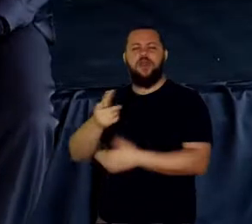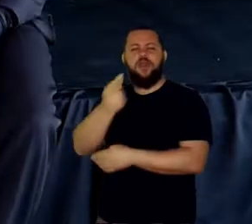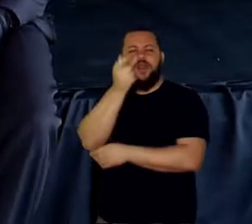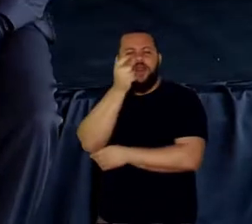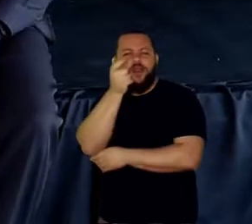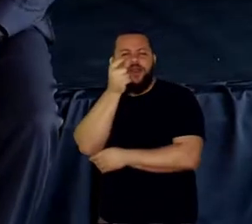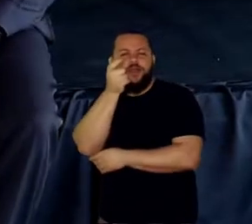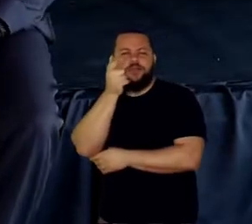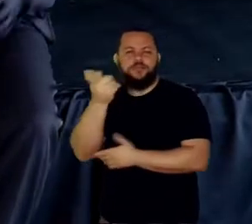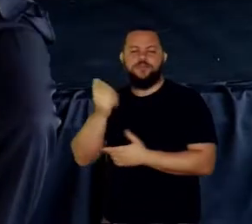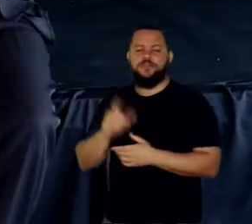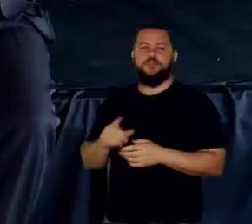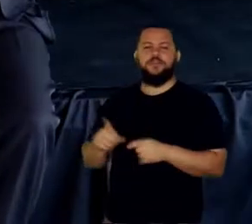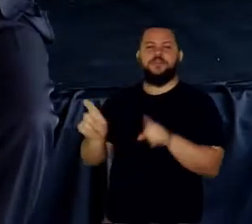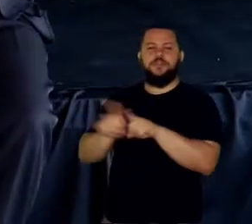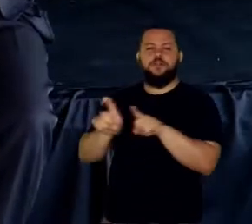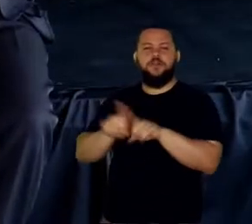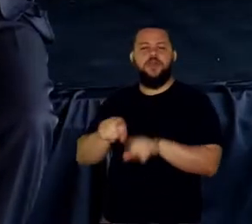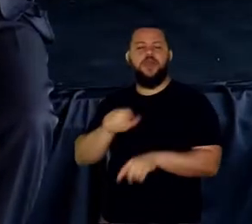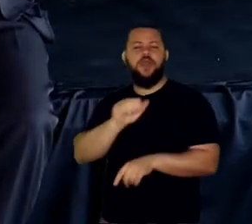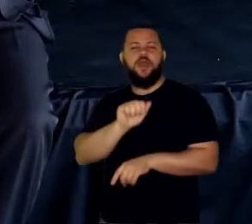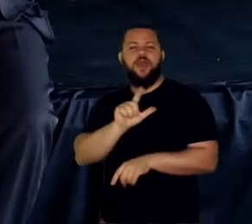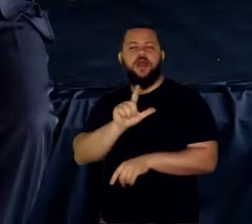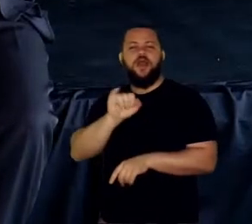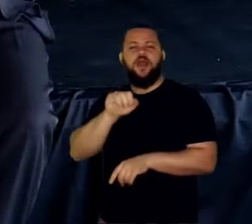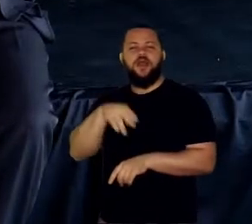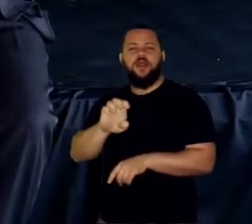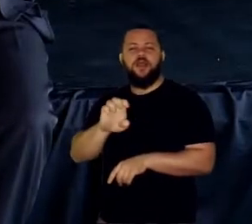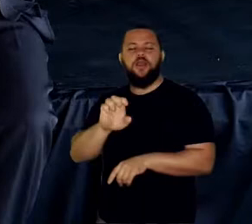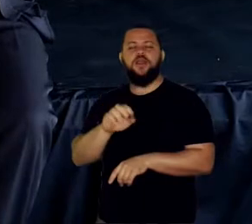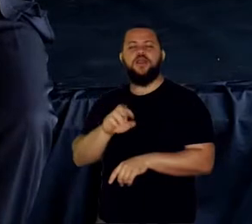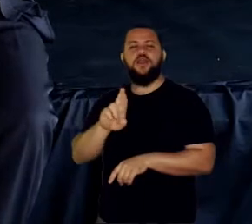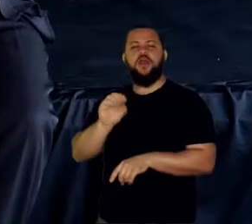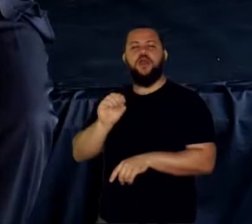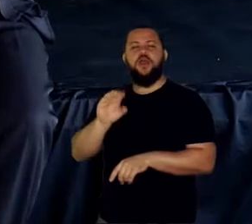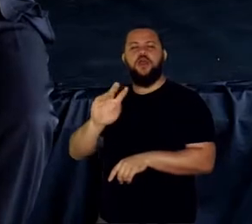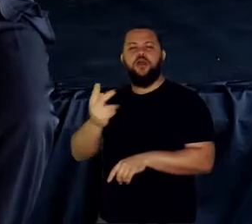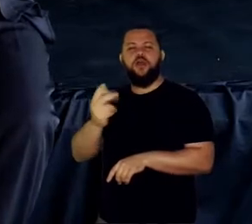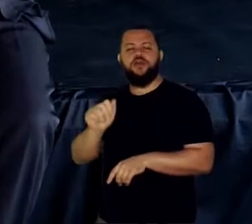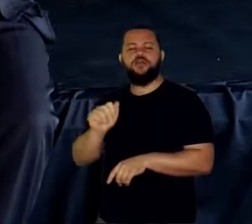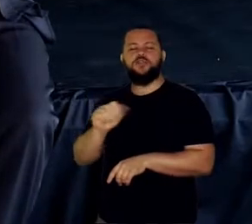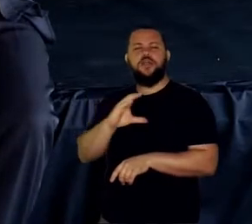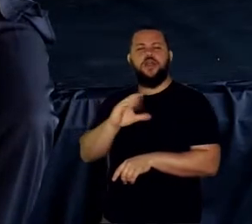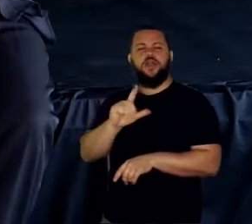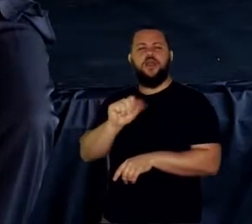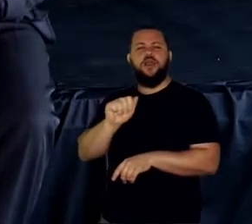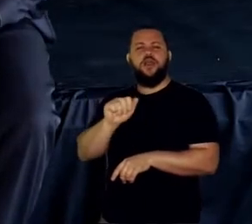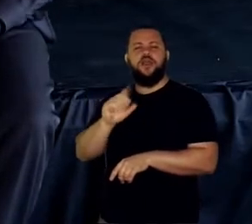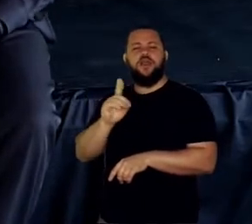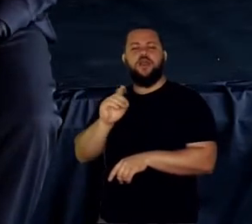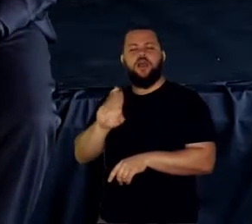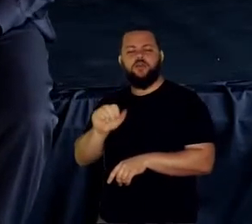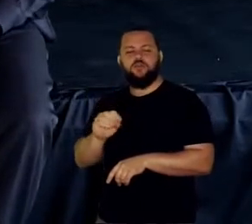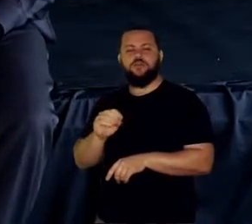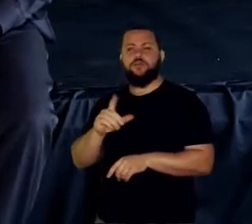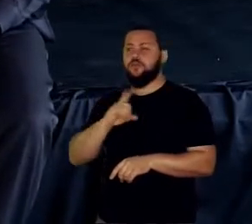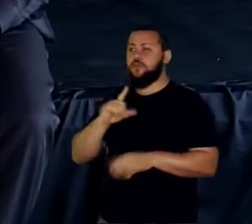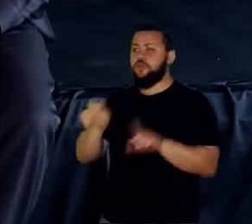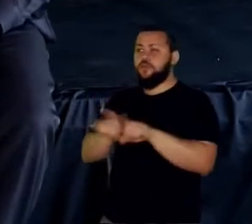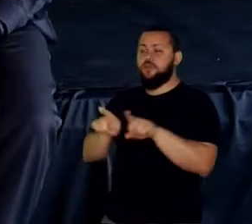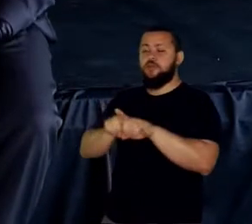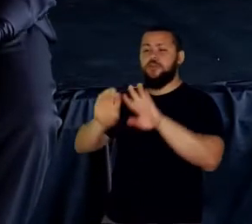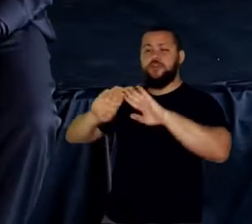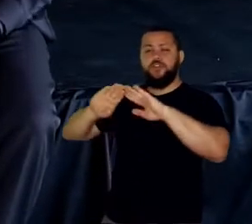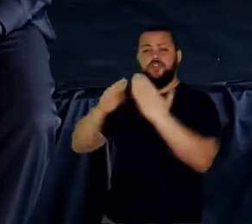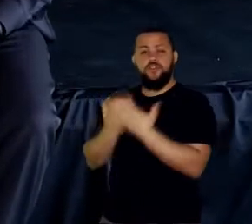chat. Tem a Aline Rocha, tem o Cláudio Miller. E tem aqui também a Escola Municipal Deputado Luiz